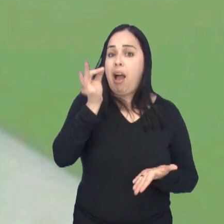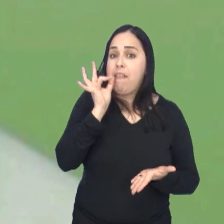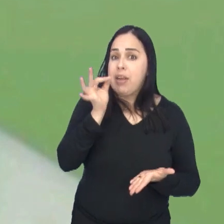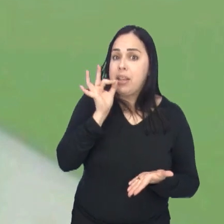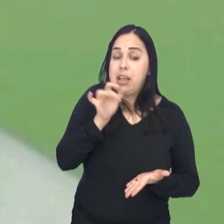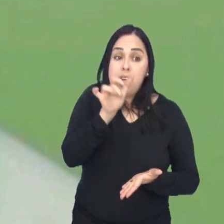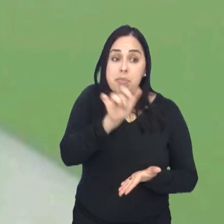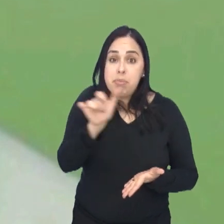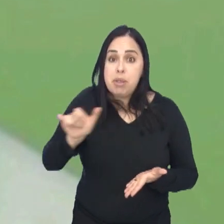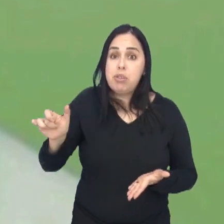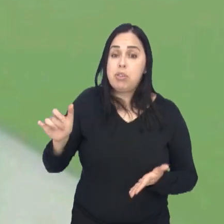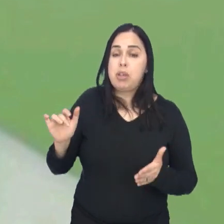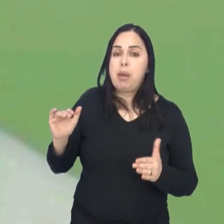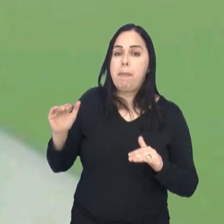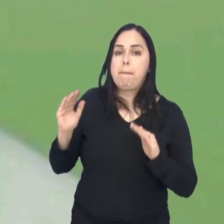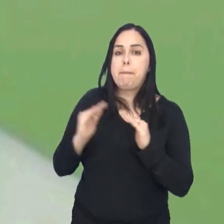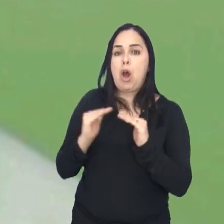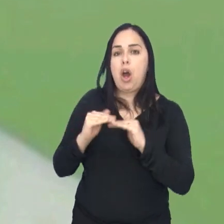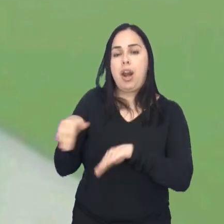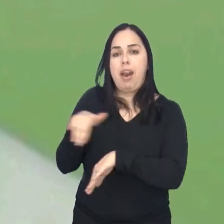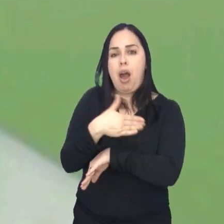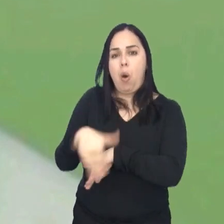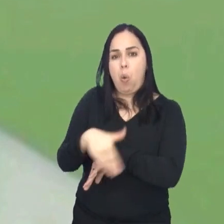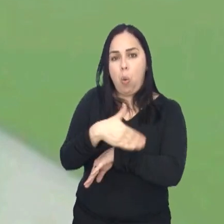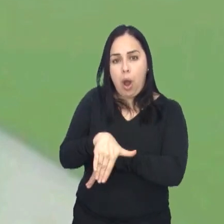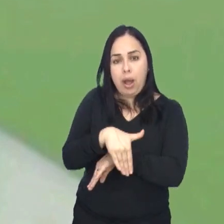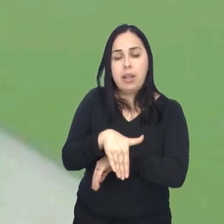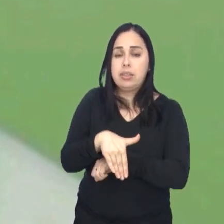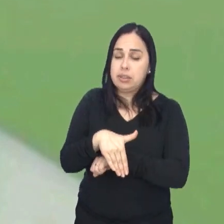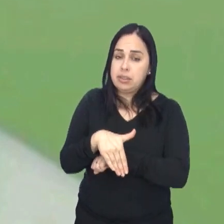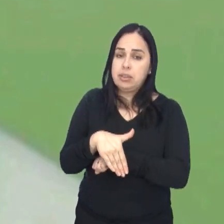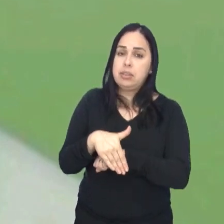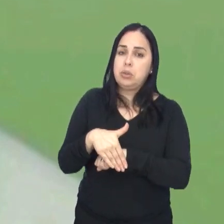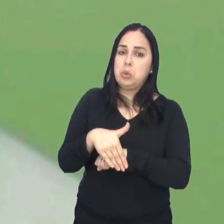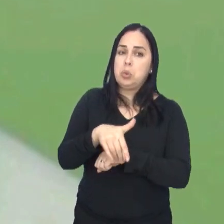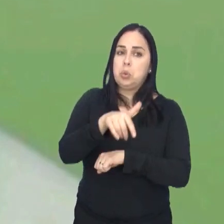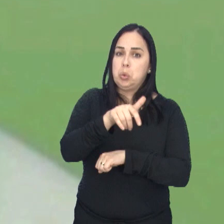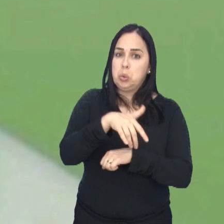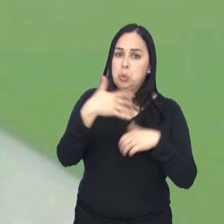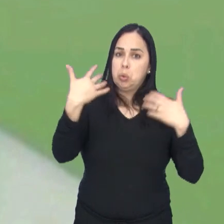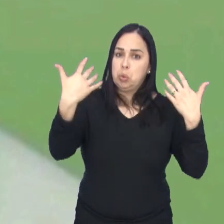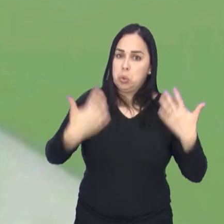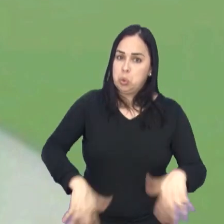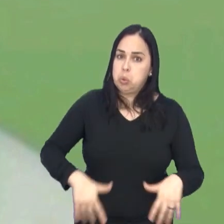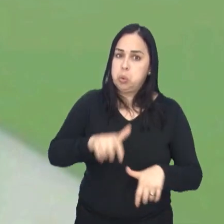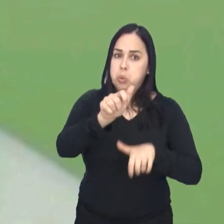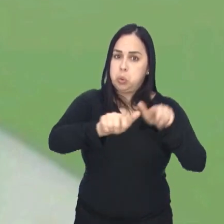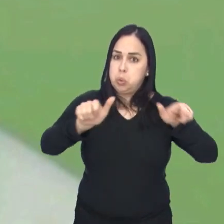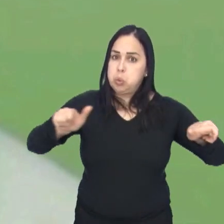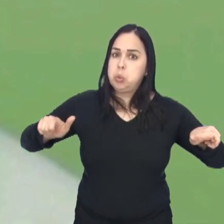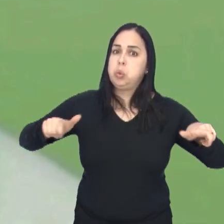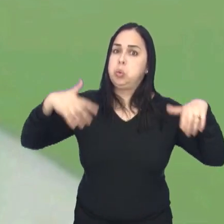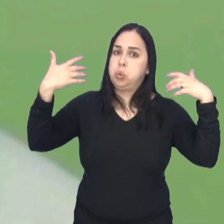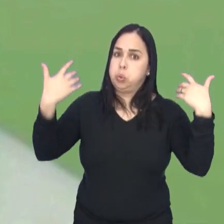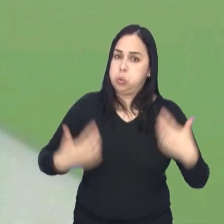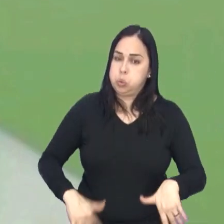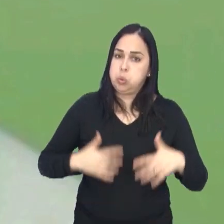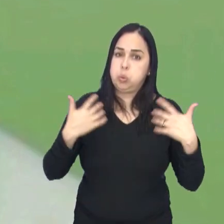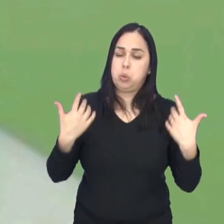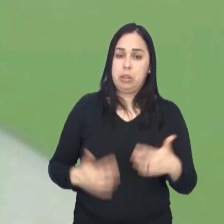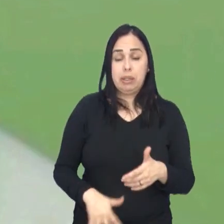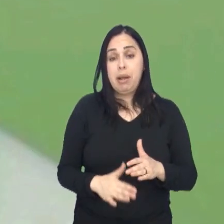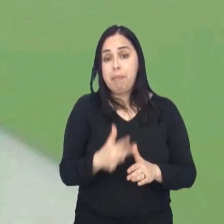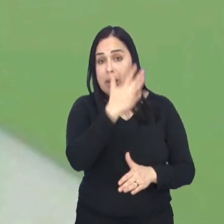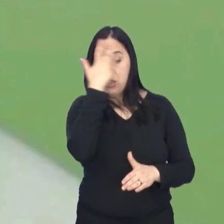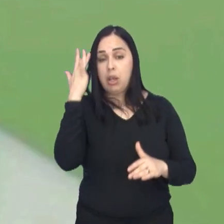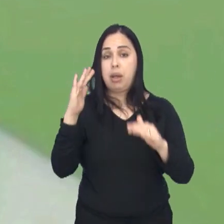aos moradores de rua de São José dos Campos. Tem muitos pobres, tem muitos irmãos de rua, tem muitos